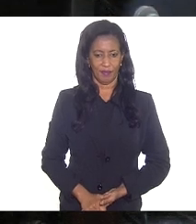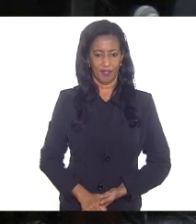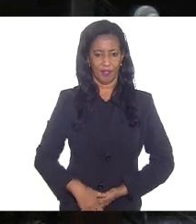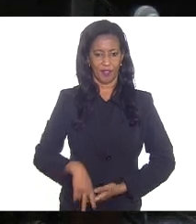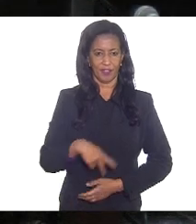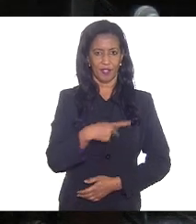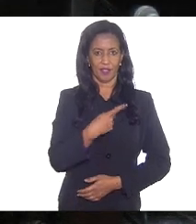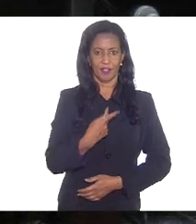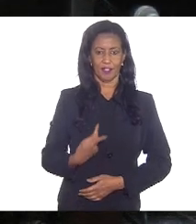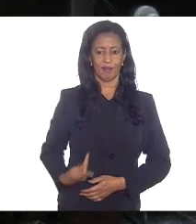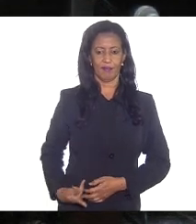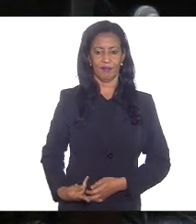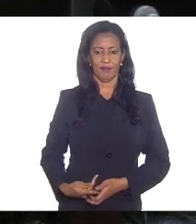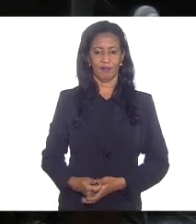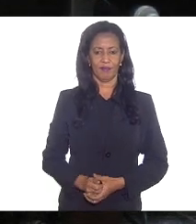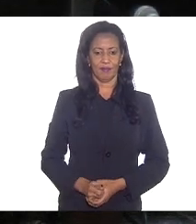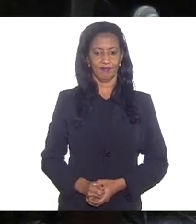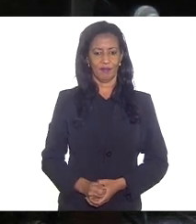Presidência.